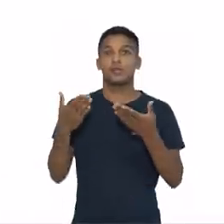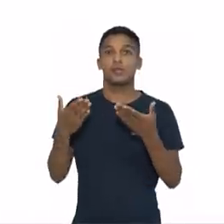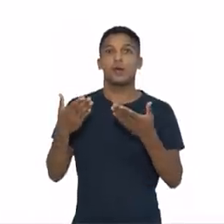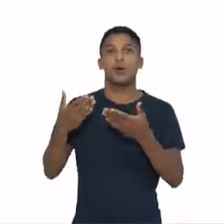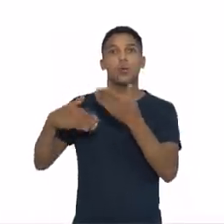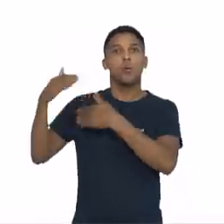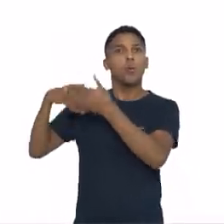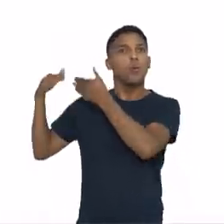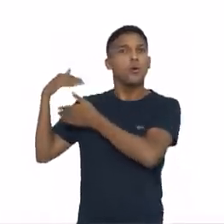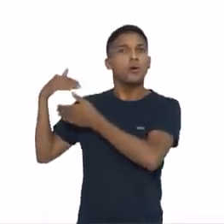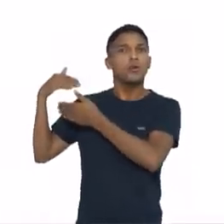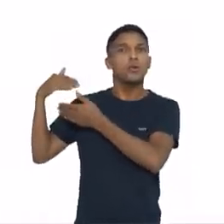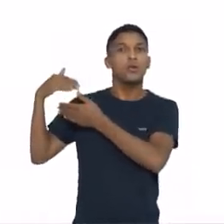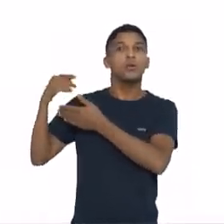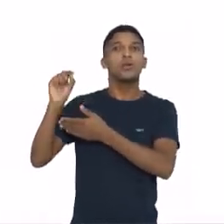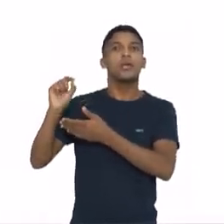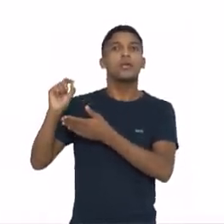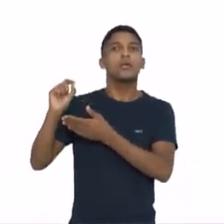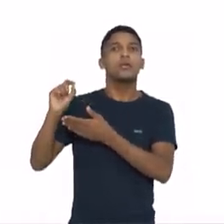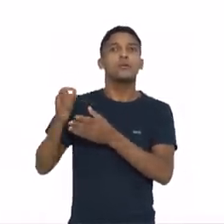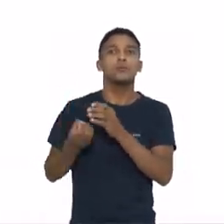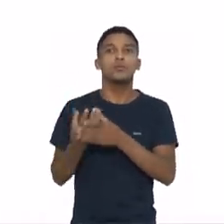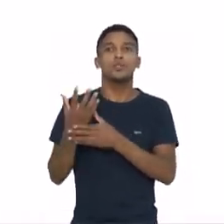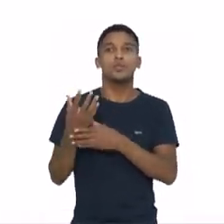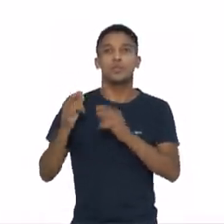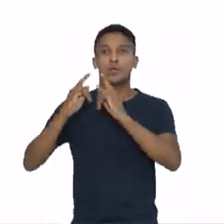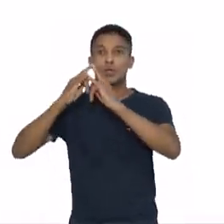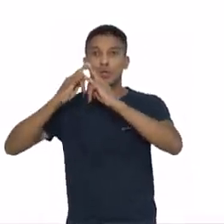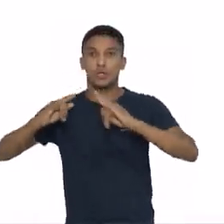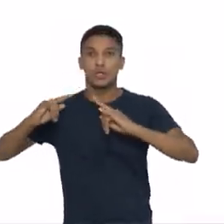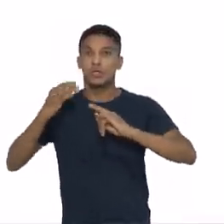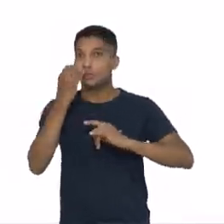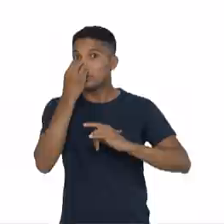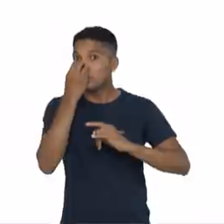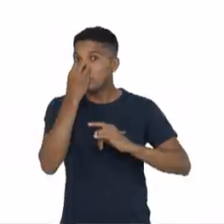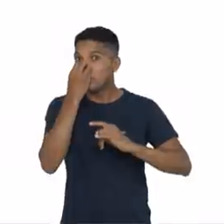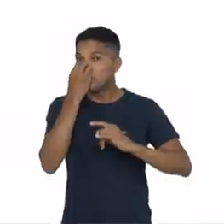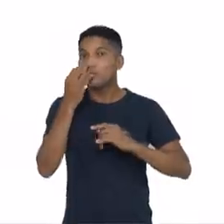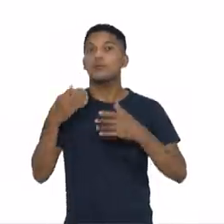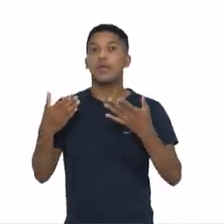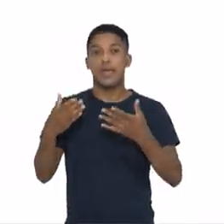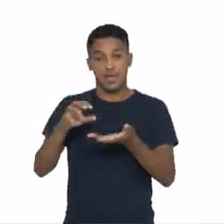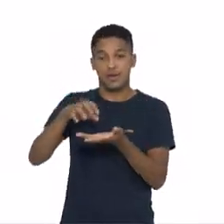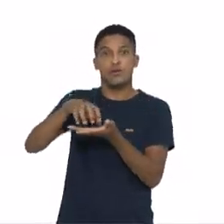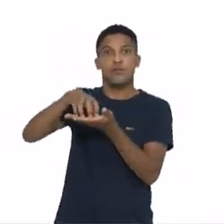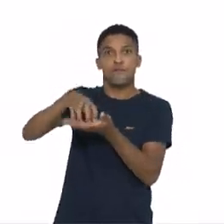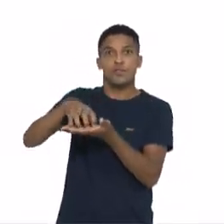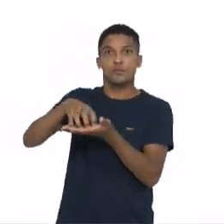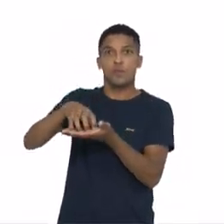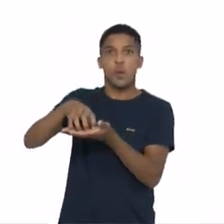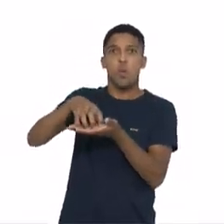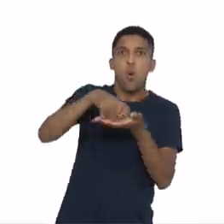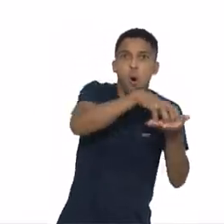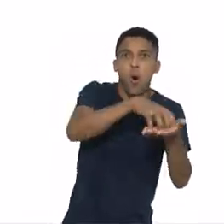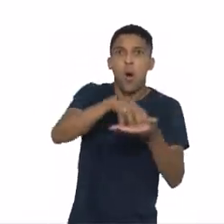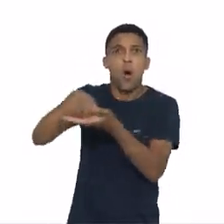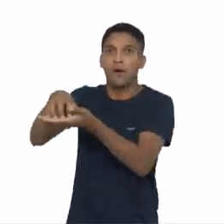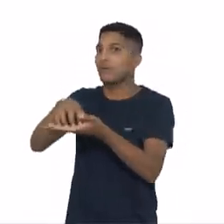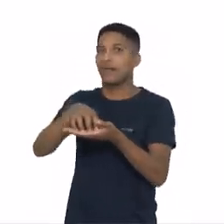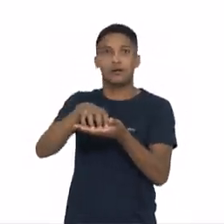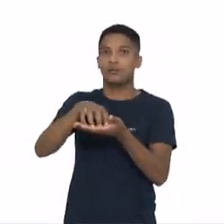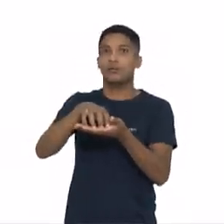Inicialmente, o circo tinha um lugar fixo. A partir do século XVIII, passa a ser Mambembe, viajando para ir de encontro ao público. Em